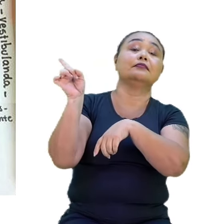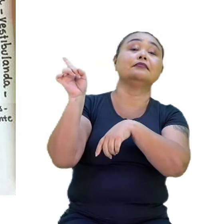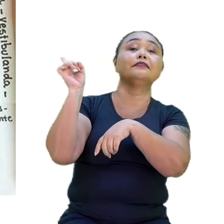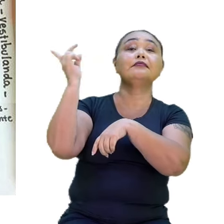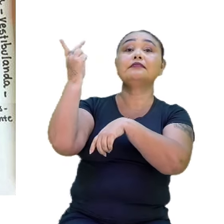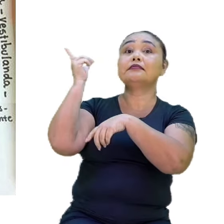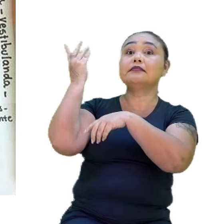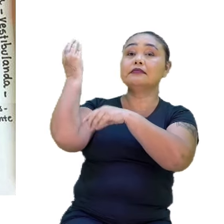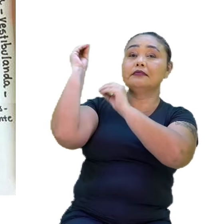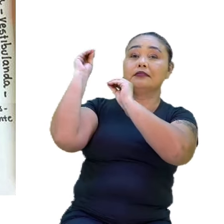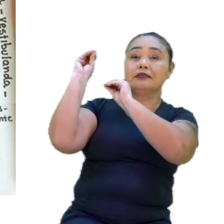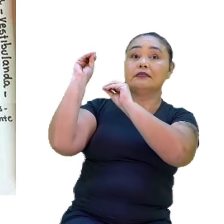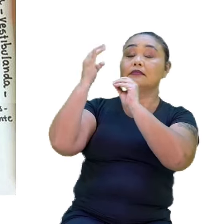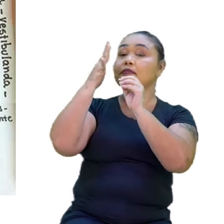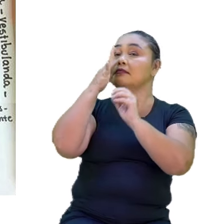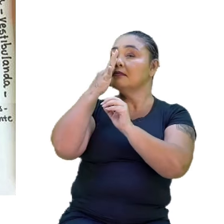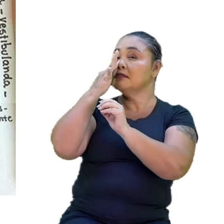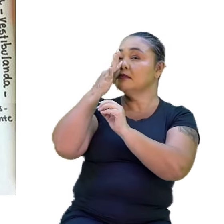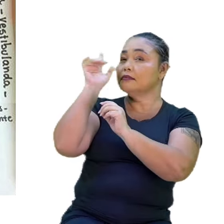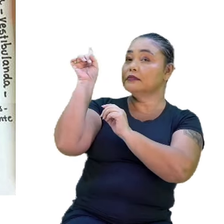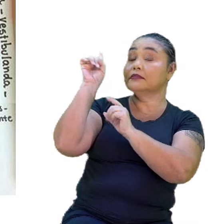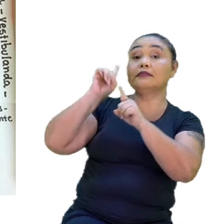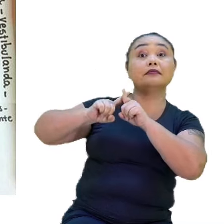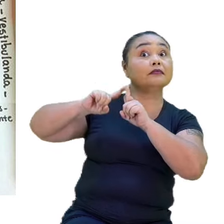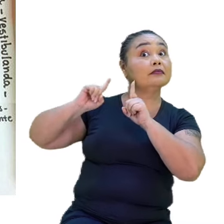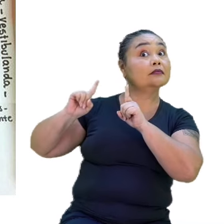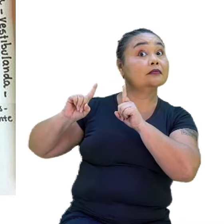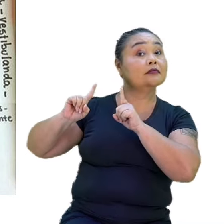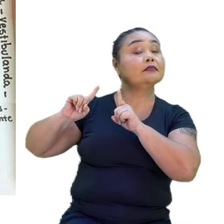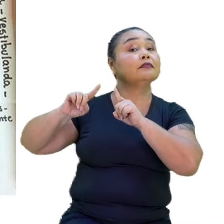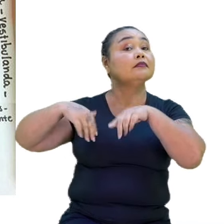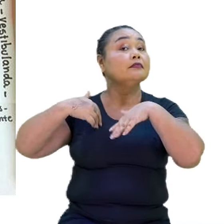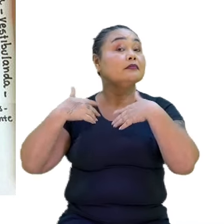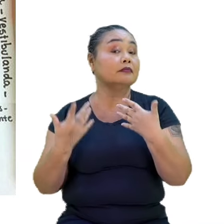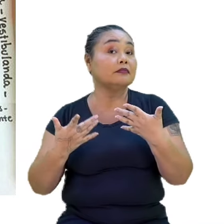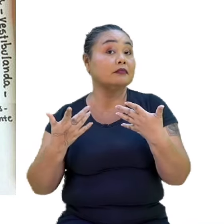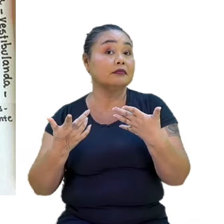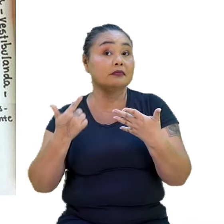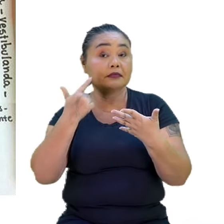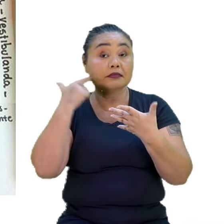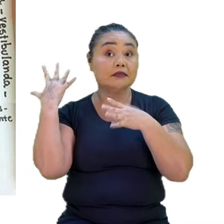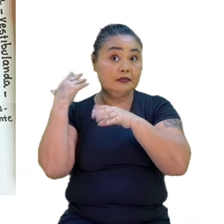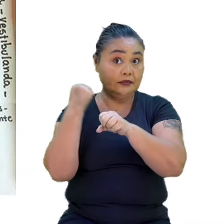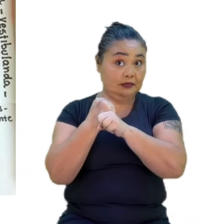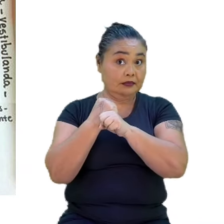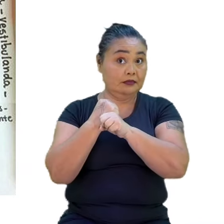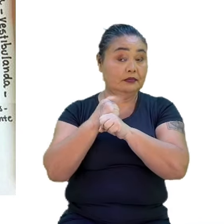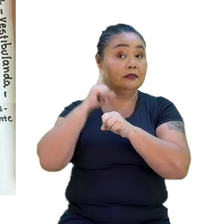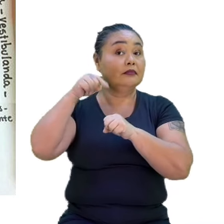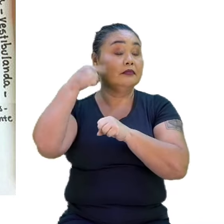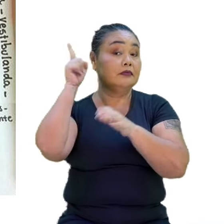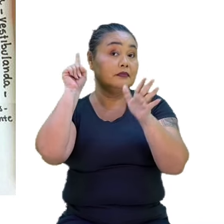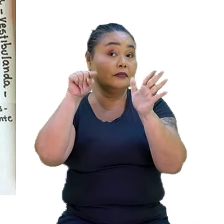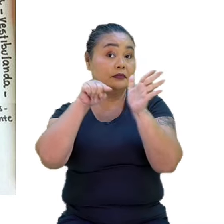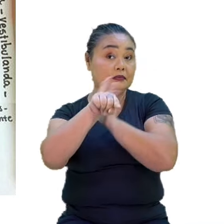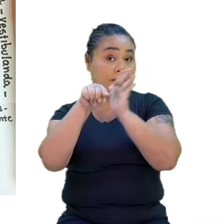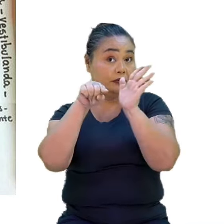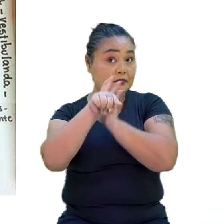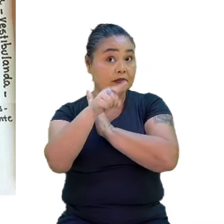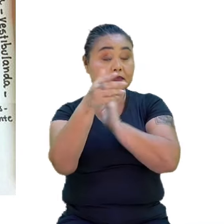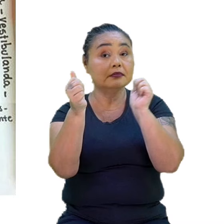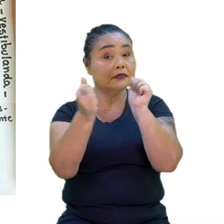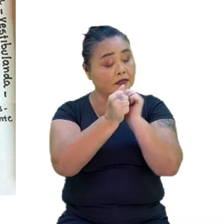podem ir observando mas nada mais do que essa revisão aqui foram as questões que nós fizemos com vocês